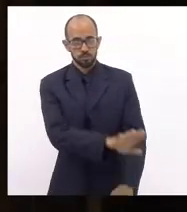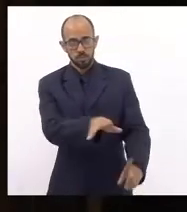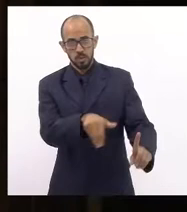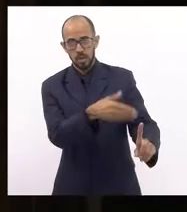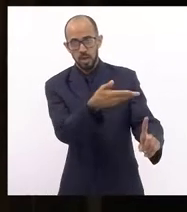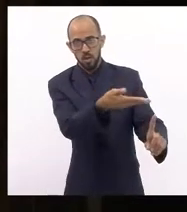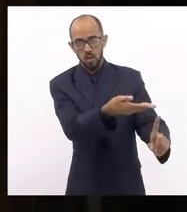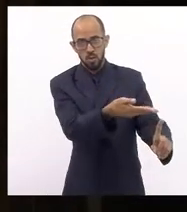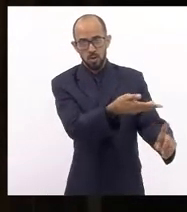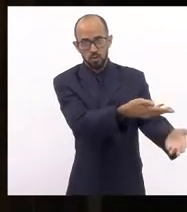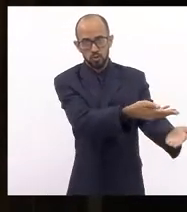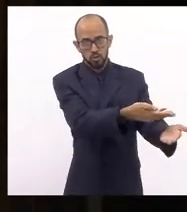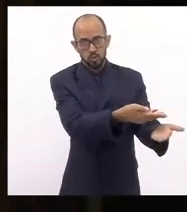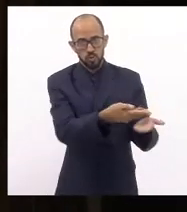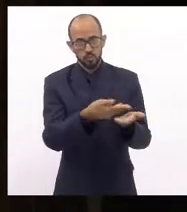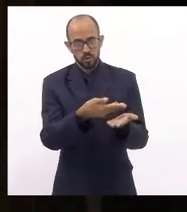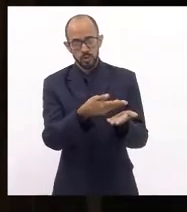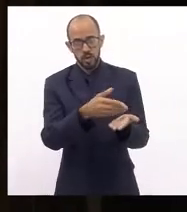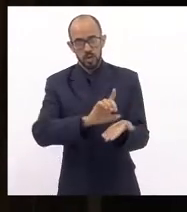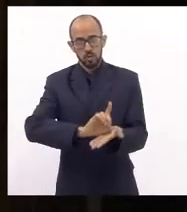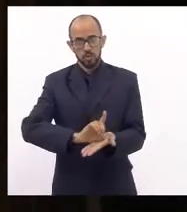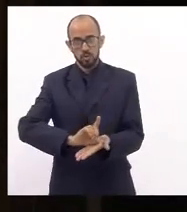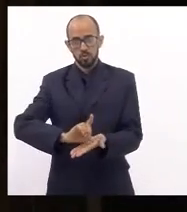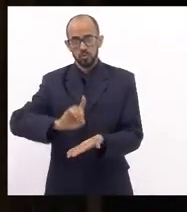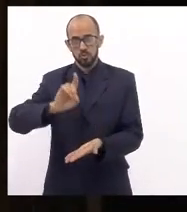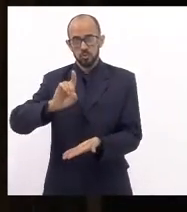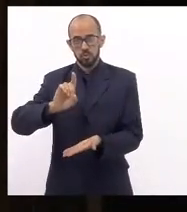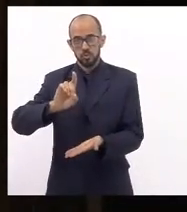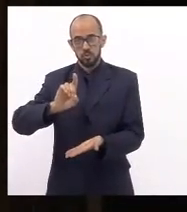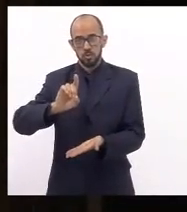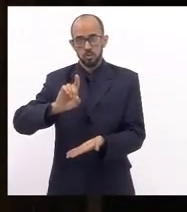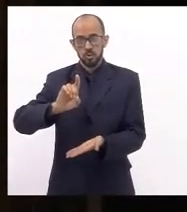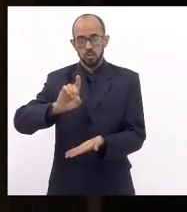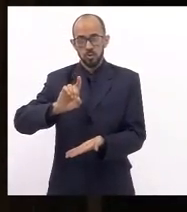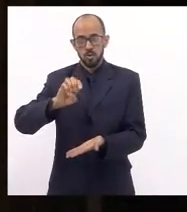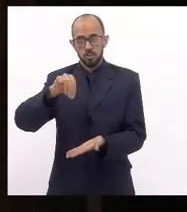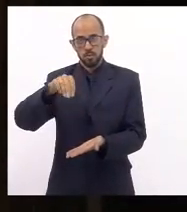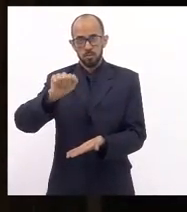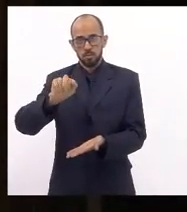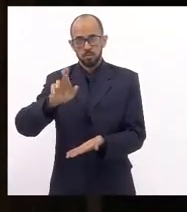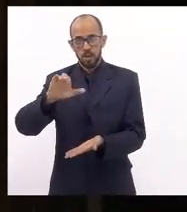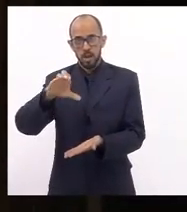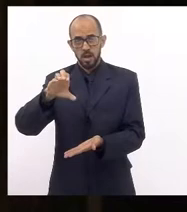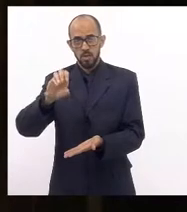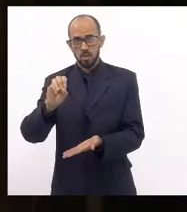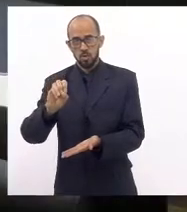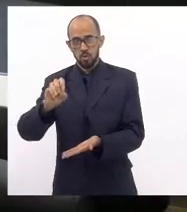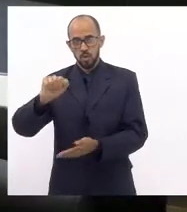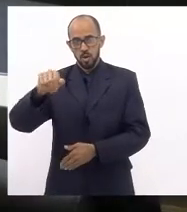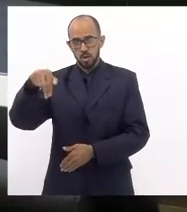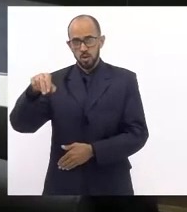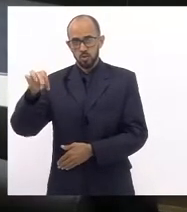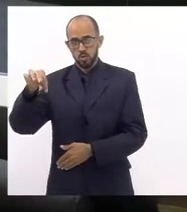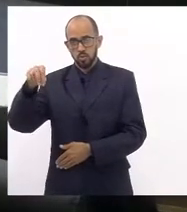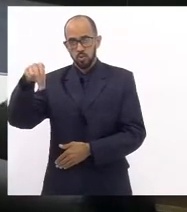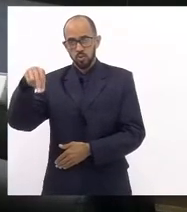Tenho a honra de chamar o excelentíssimo doutor Marco Antônio Marques da Silva.